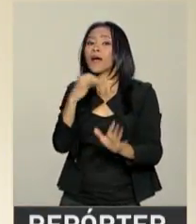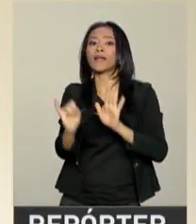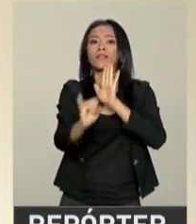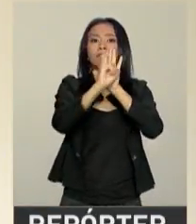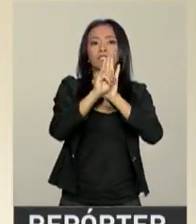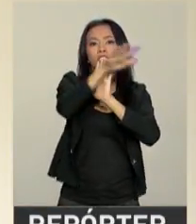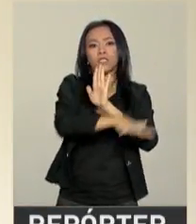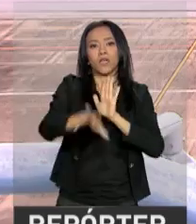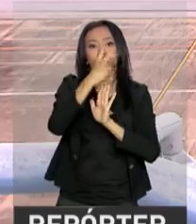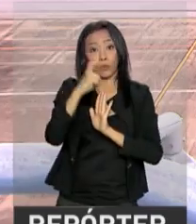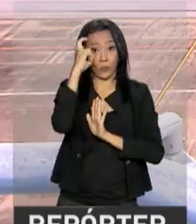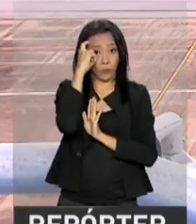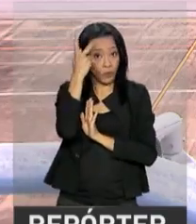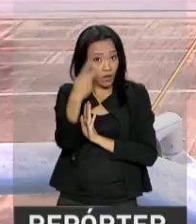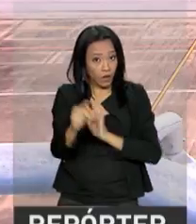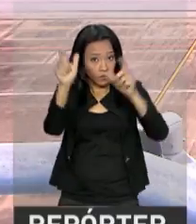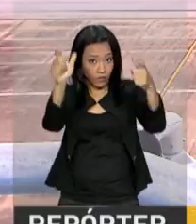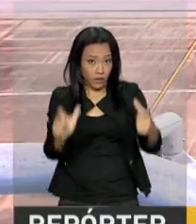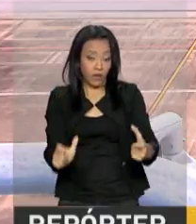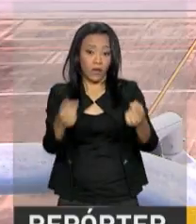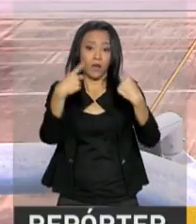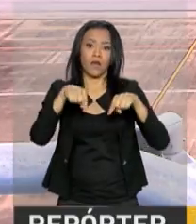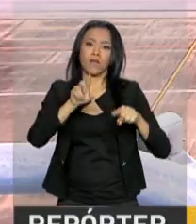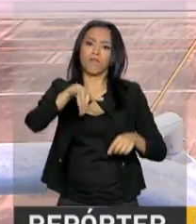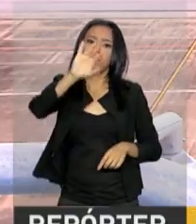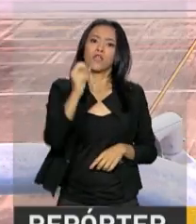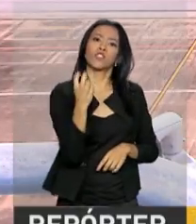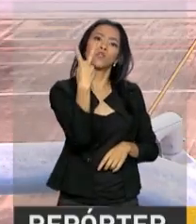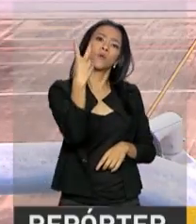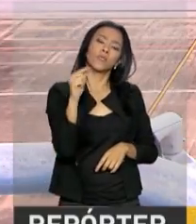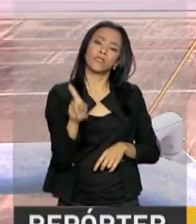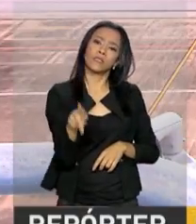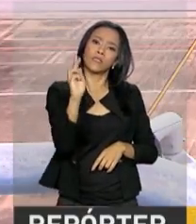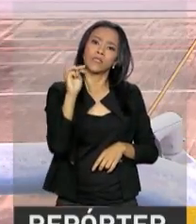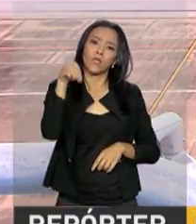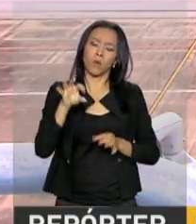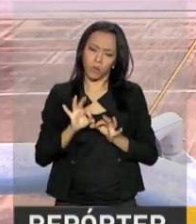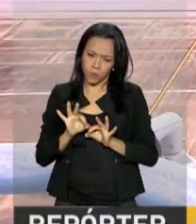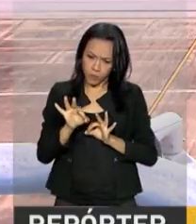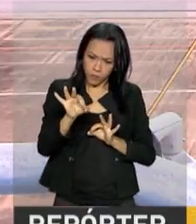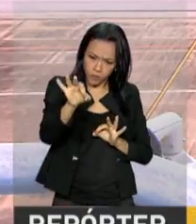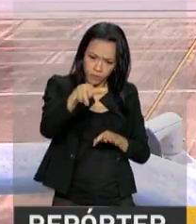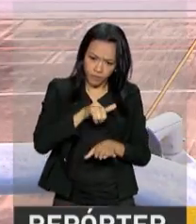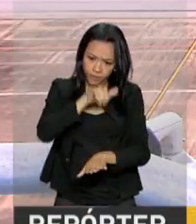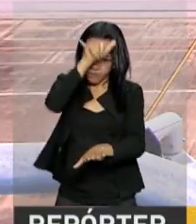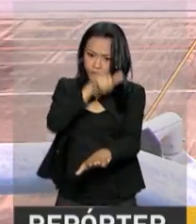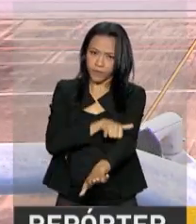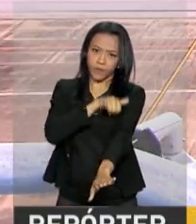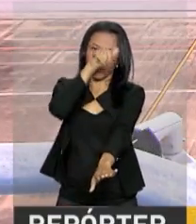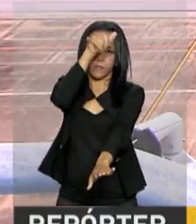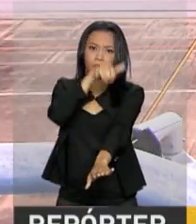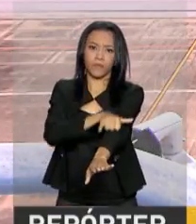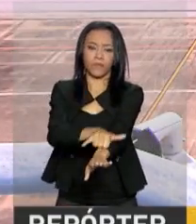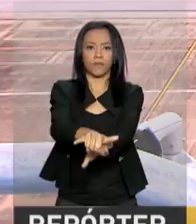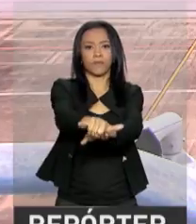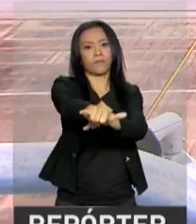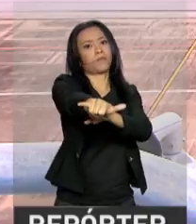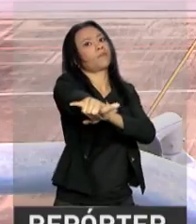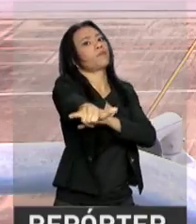amazônica com mais de dois quilômetros de extensão a pista de pousos e decolagens também recebeu investimentos